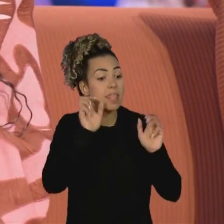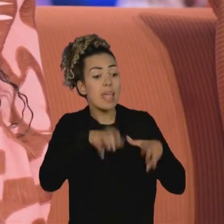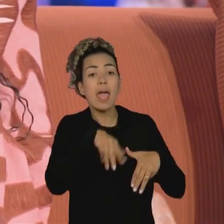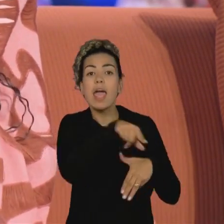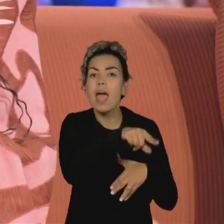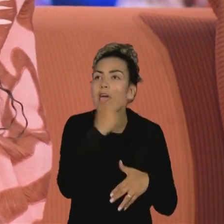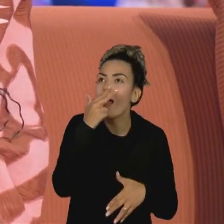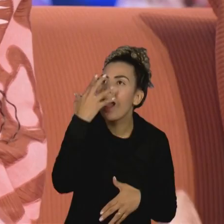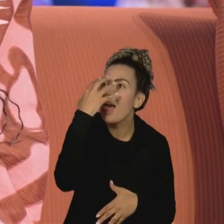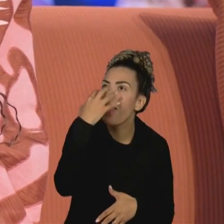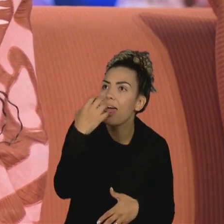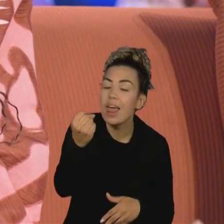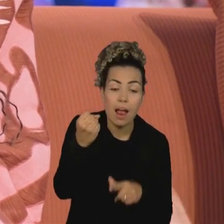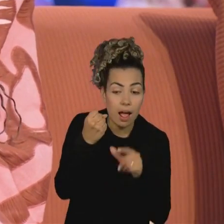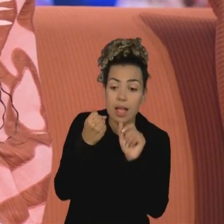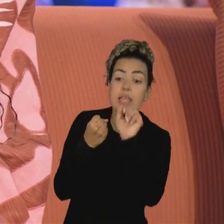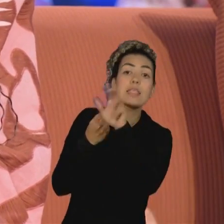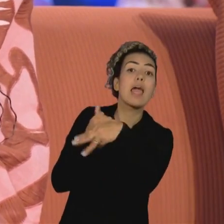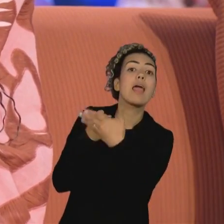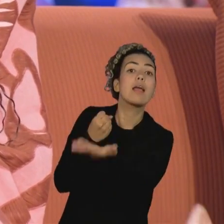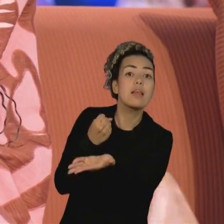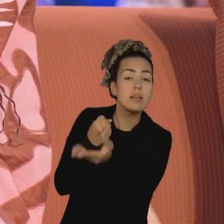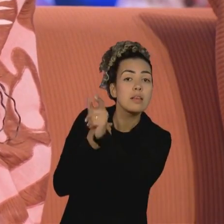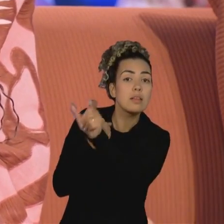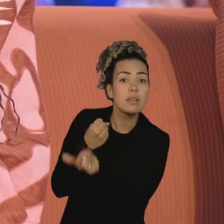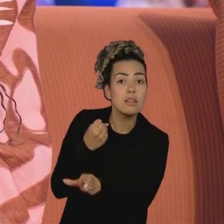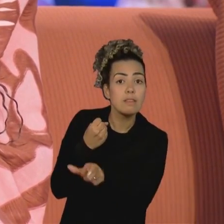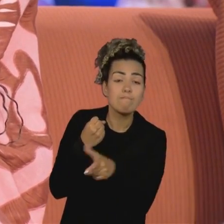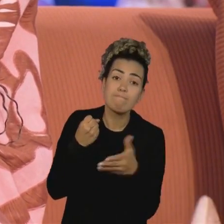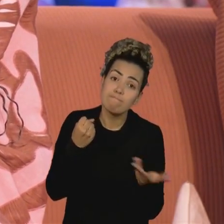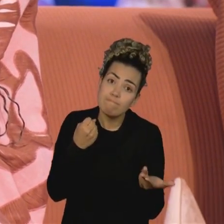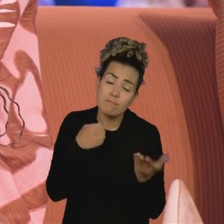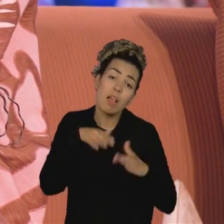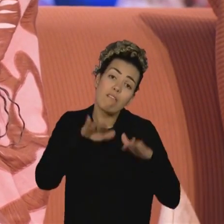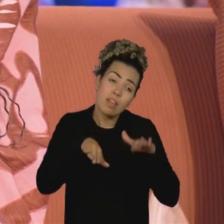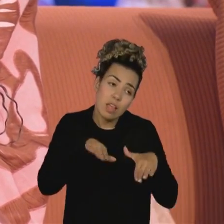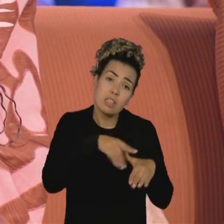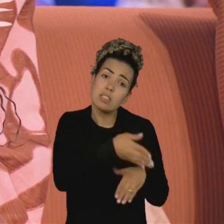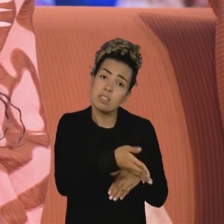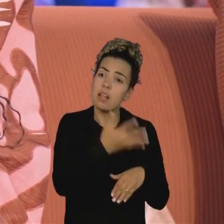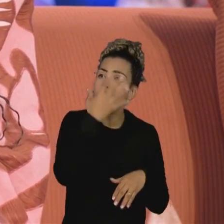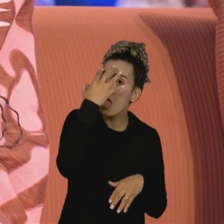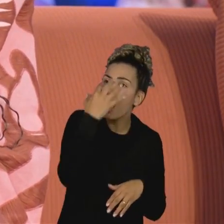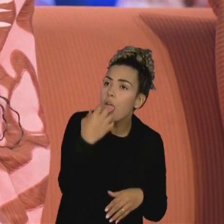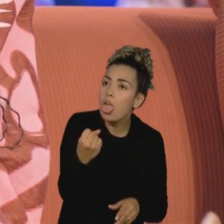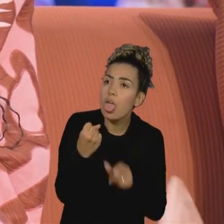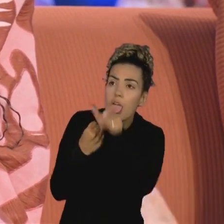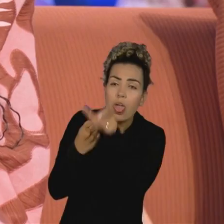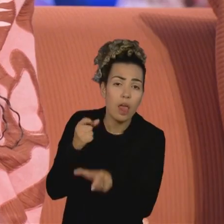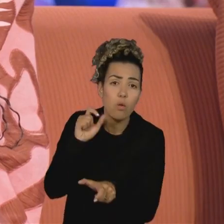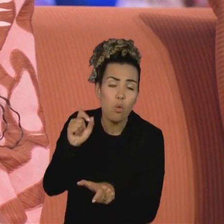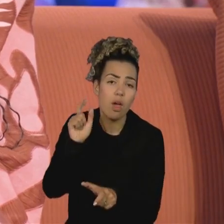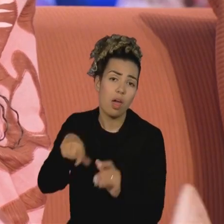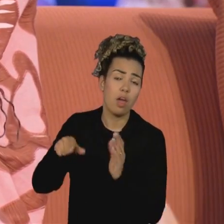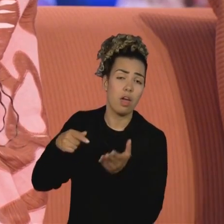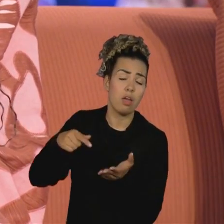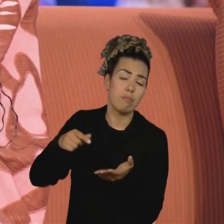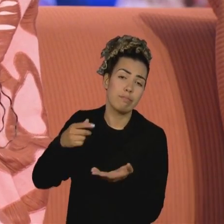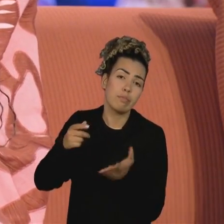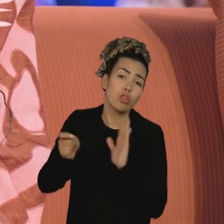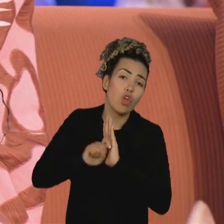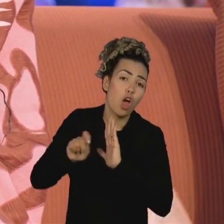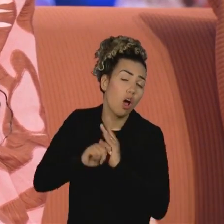os heróis da favela acabam sendo as pessoas, né, do tráfico.